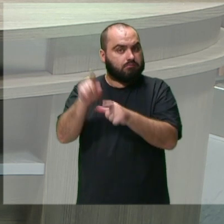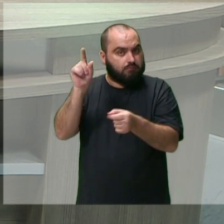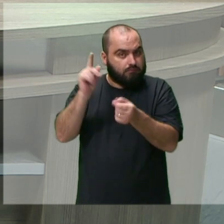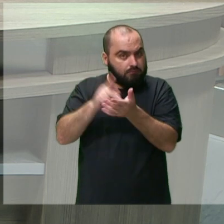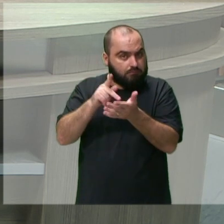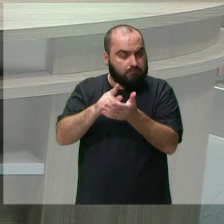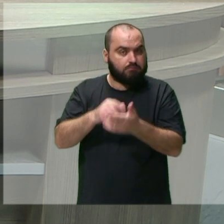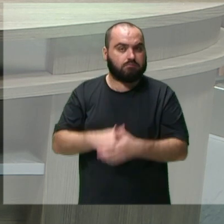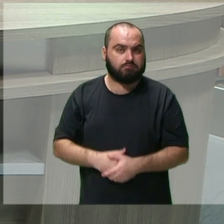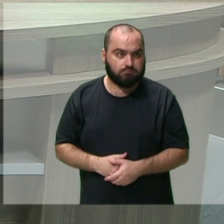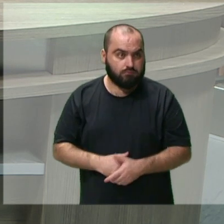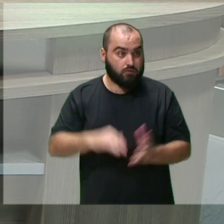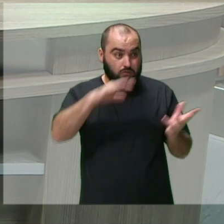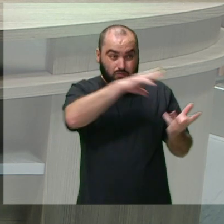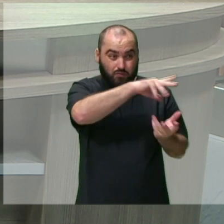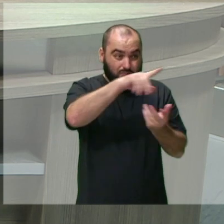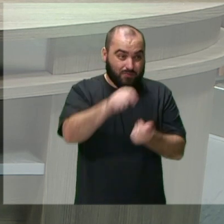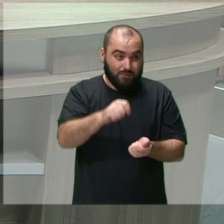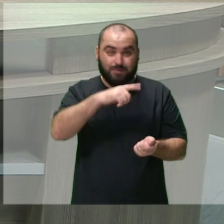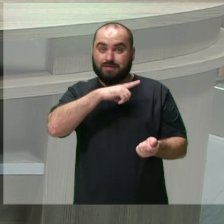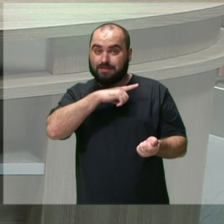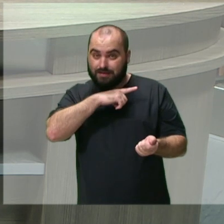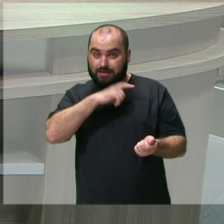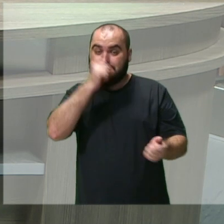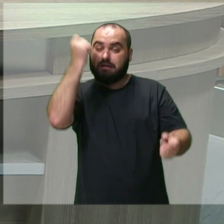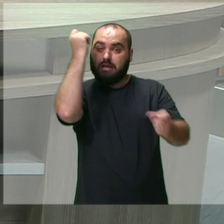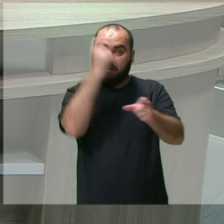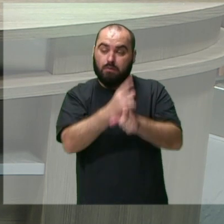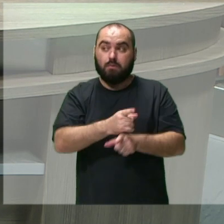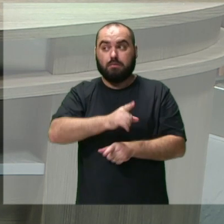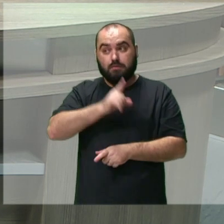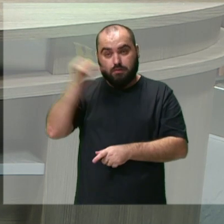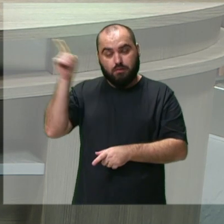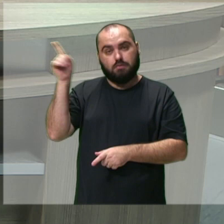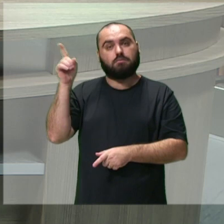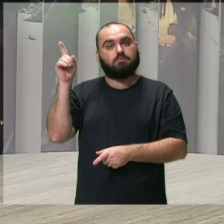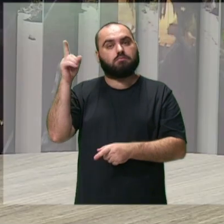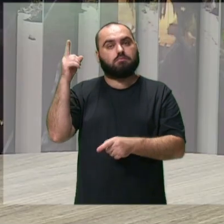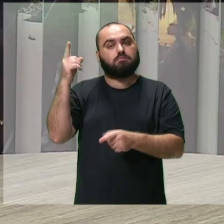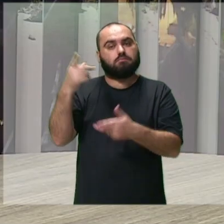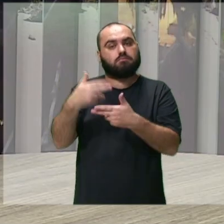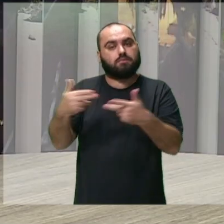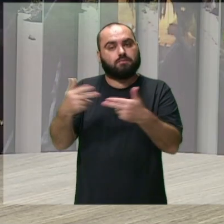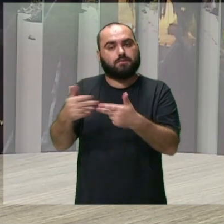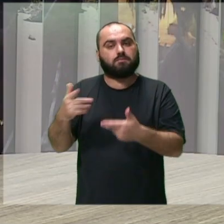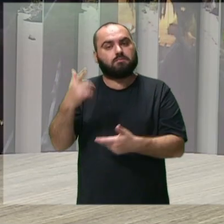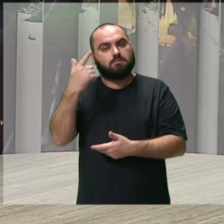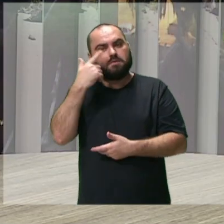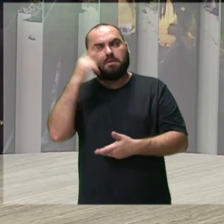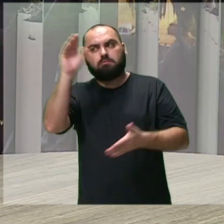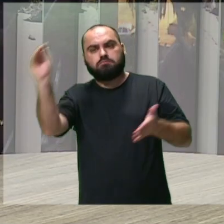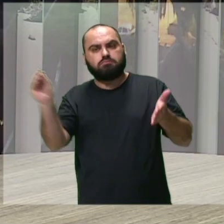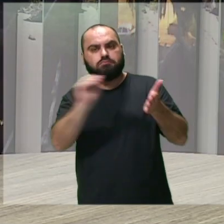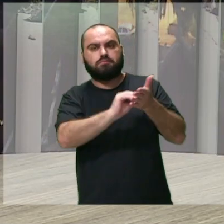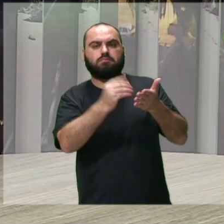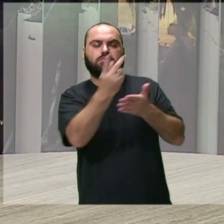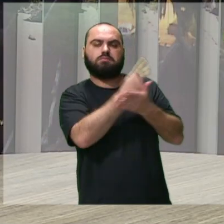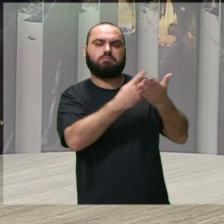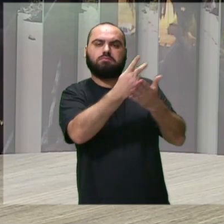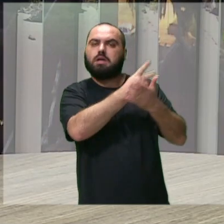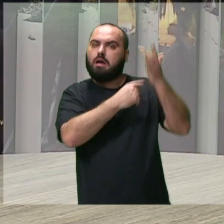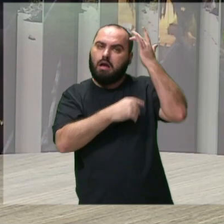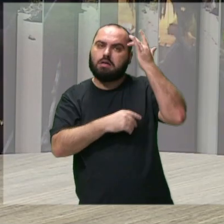outros lugares do mundo, inclusive, a gente vai encontrar esse elemento, né? Eu trouxe esse elemento para dentro do trabalho porque eu acho ele